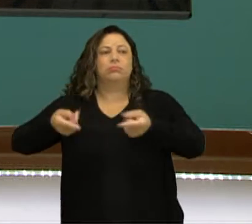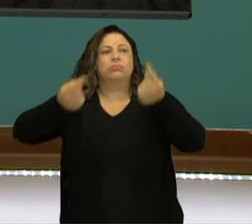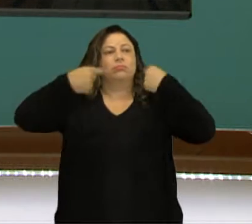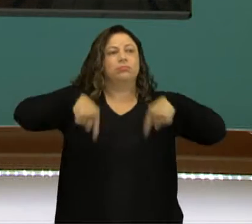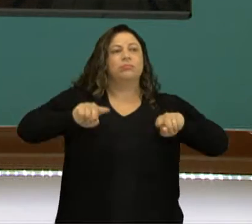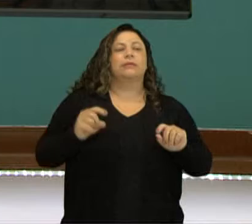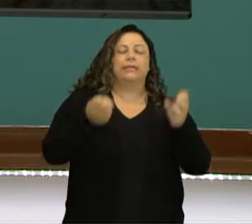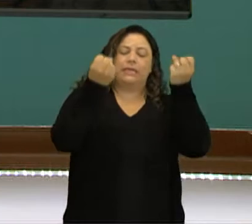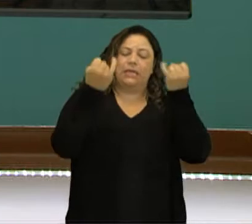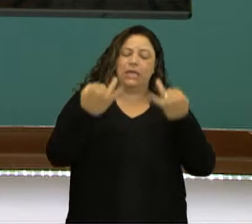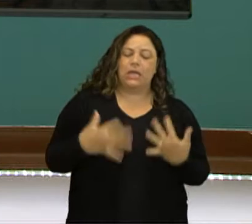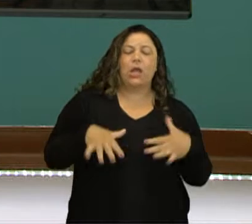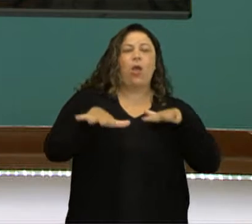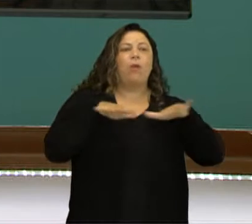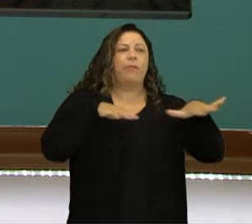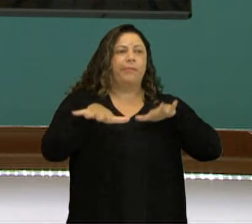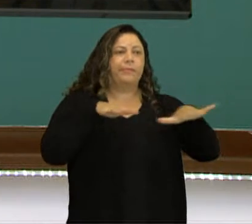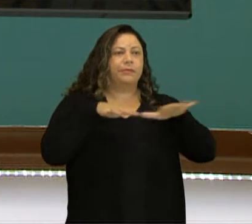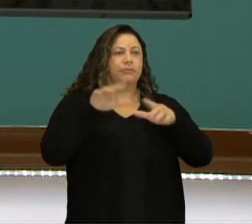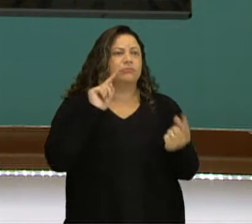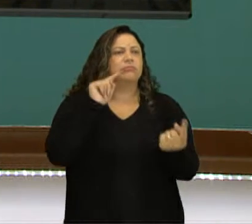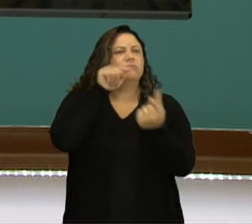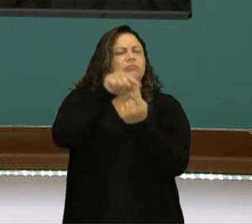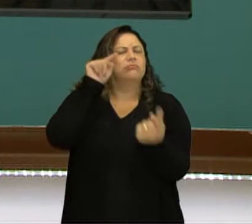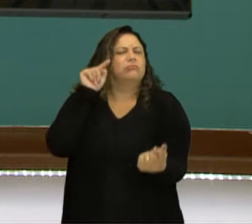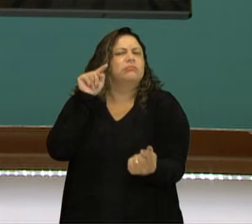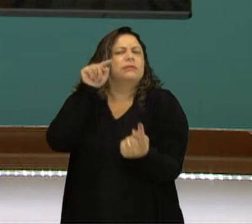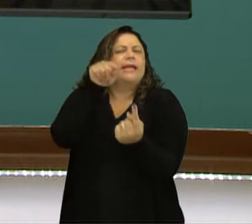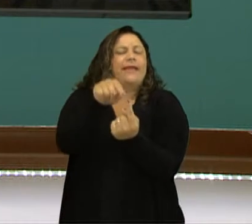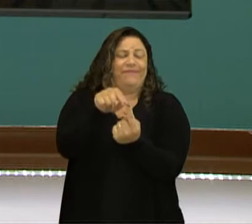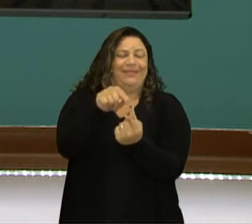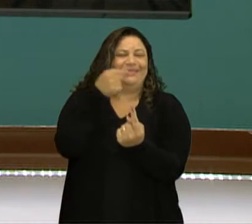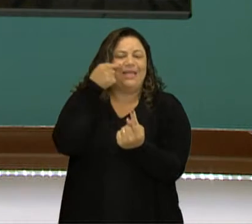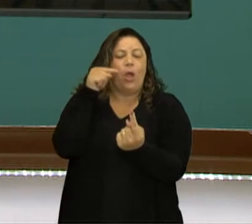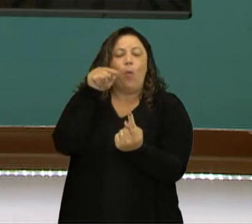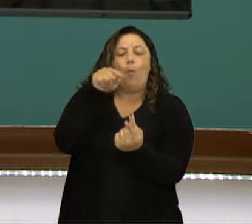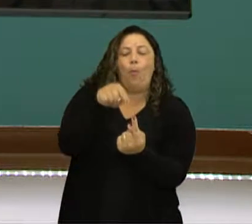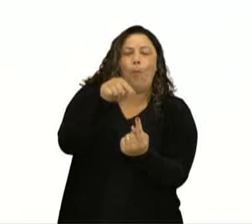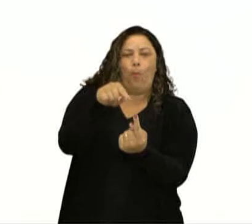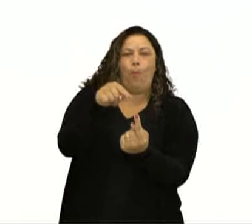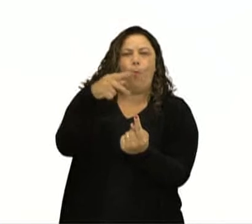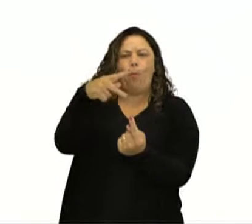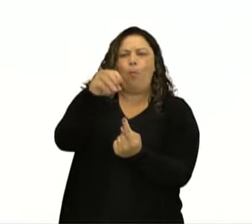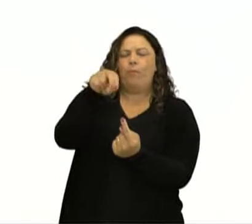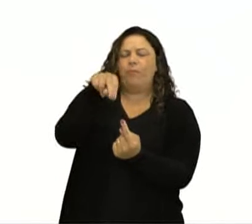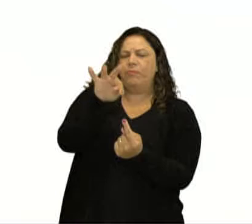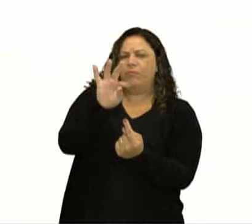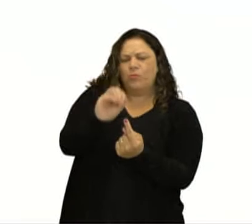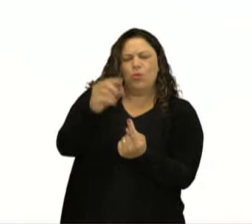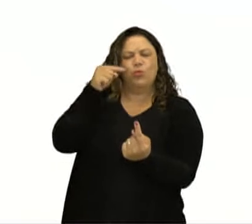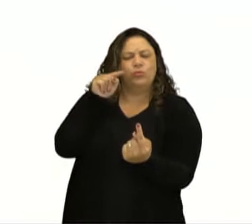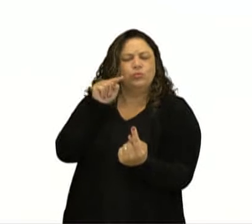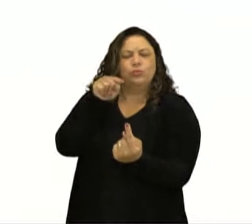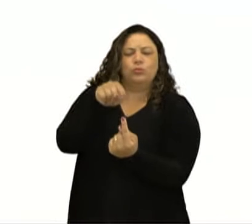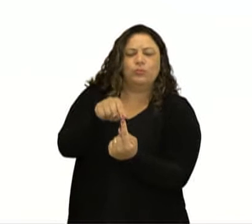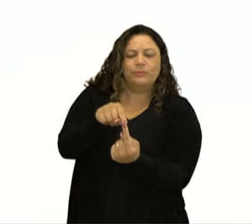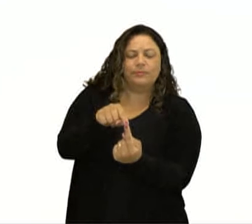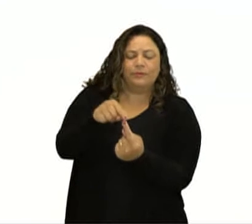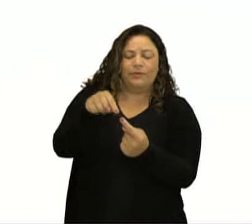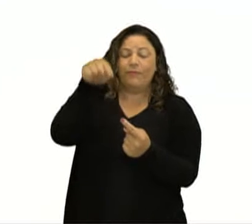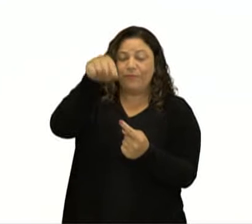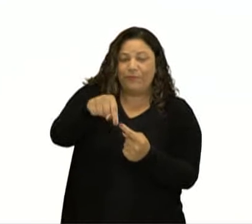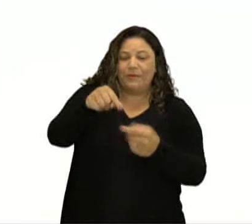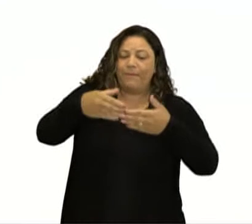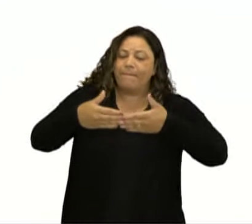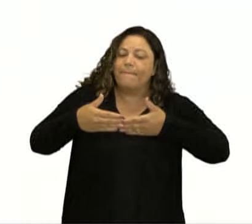referencial. Portanto, um referencial é o lugar onde o observador fixa um sistema de referência para, a partir